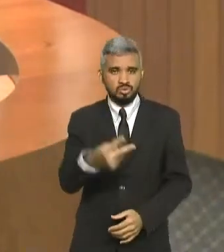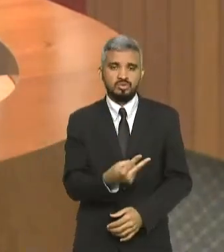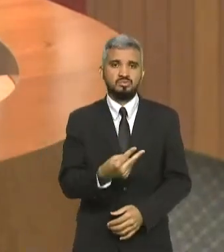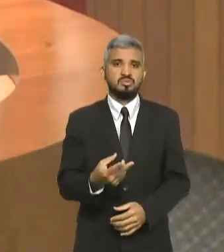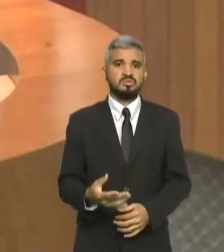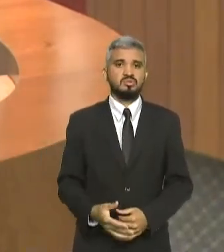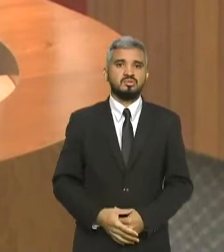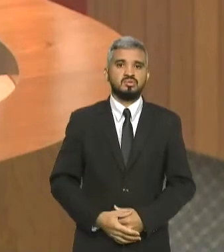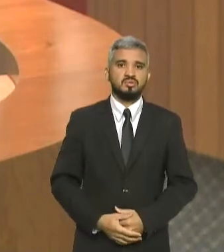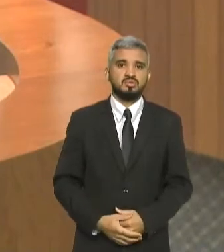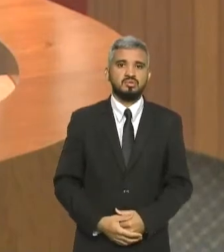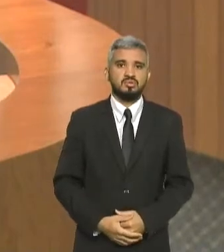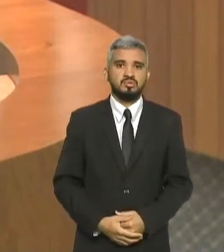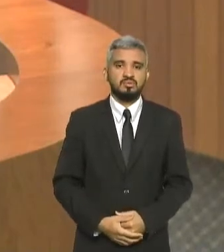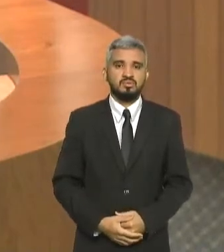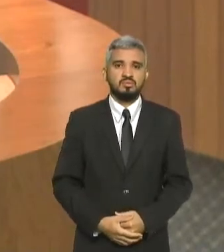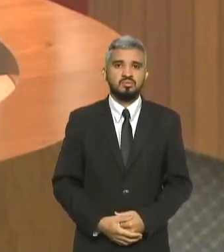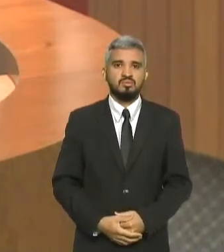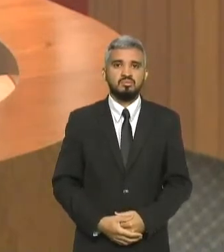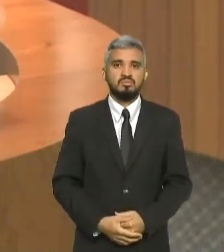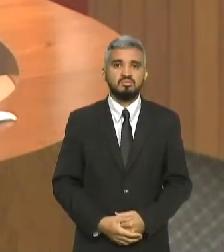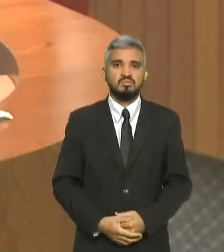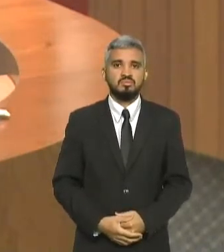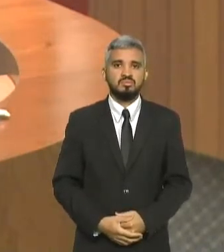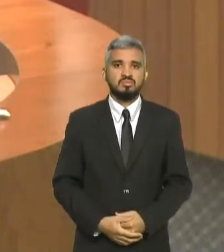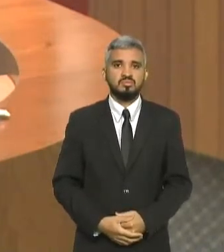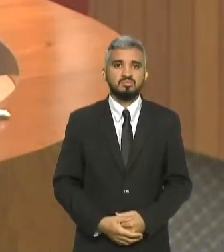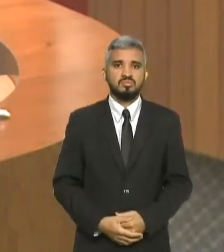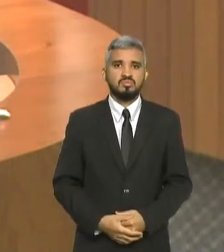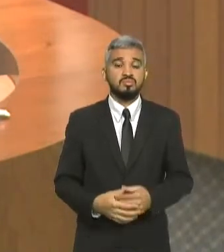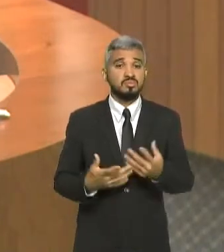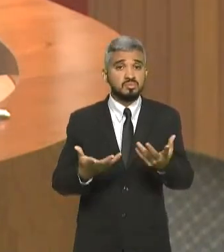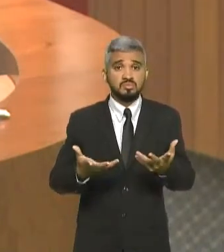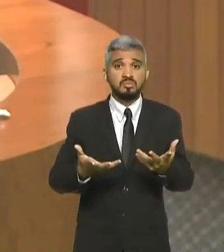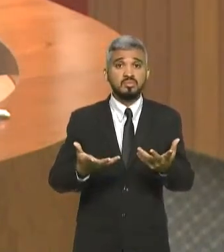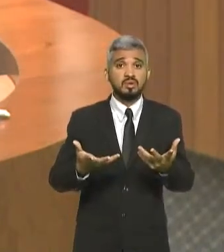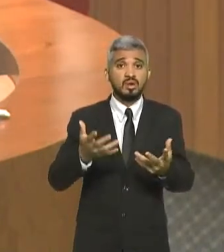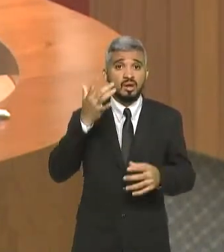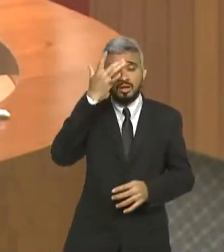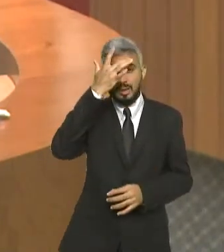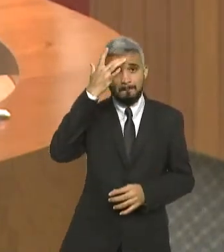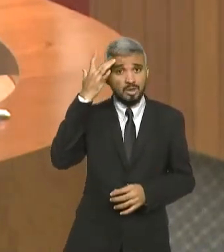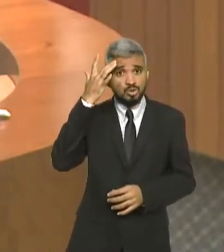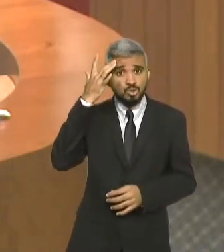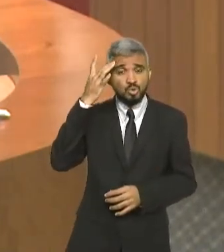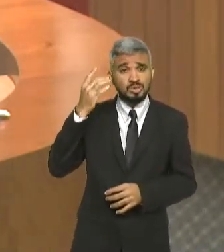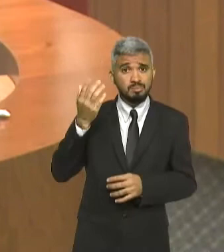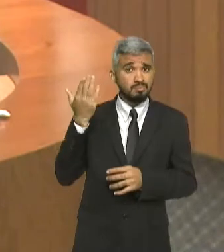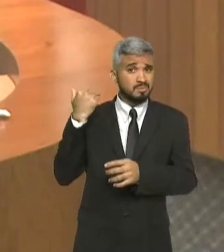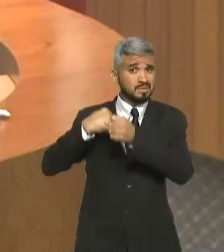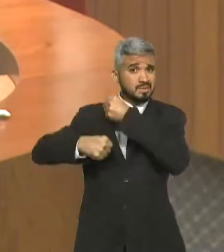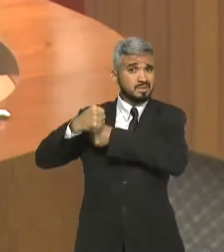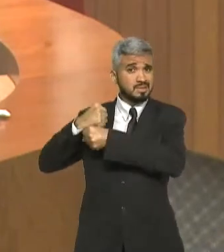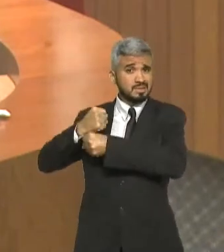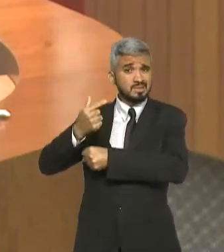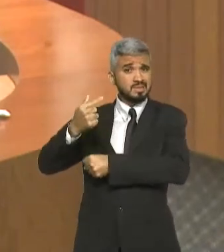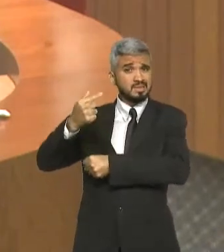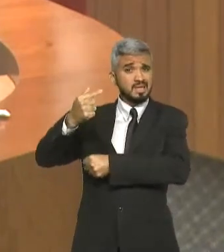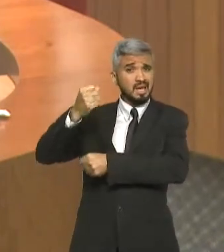minuto por causa do tempo, deputado Wellington. E esse poder de compra do trabalhador foi corroído. E o governador Flávio Dino